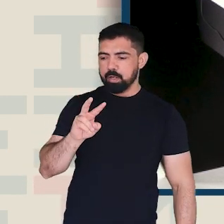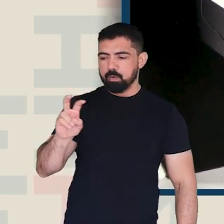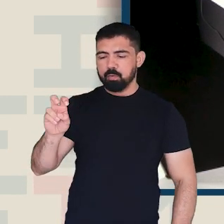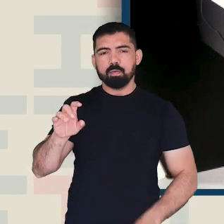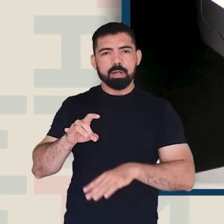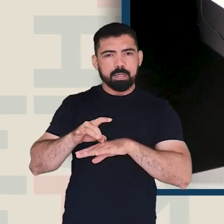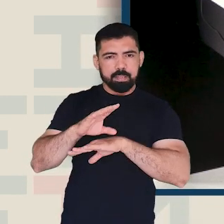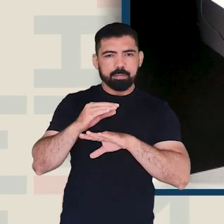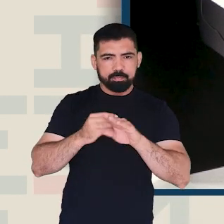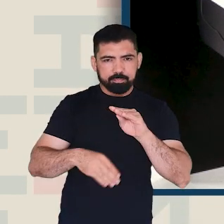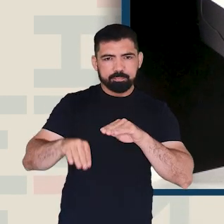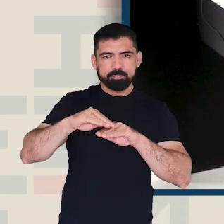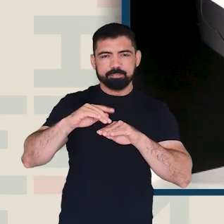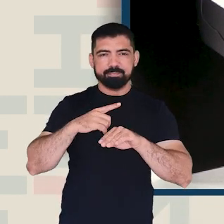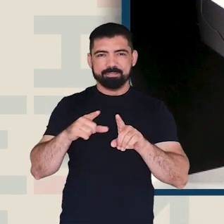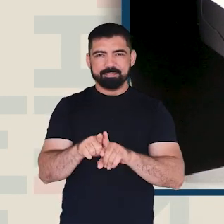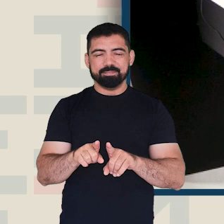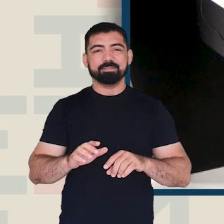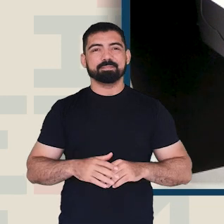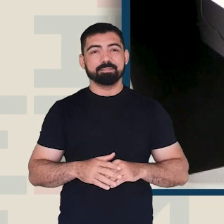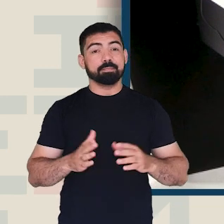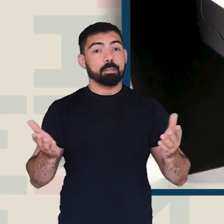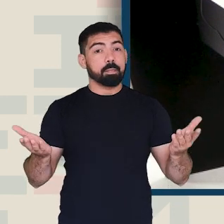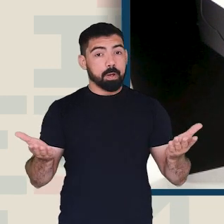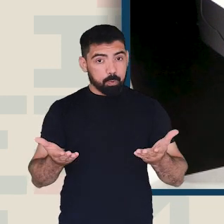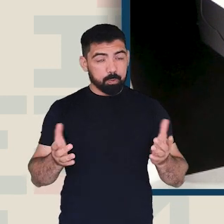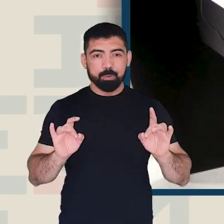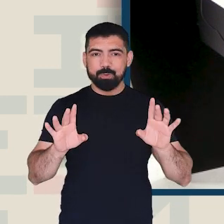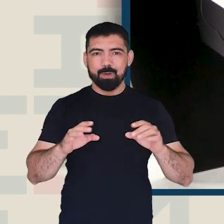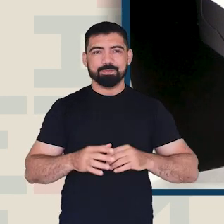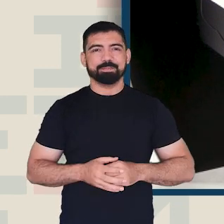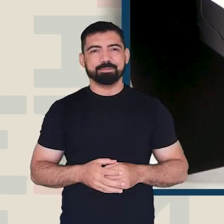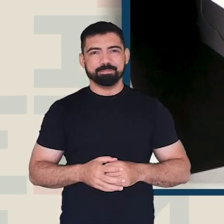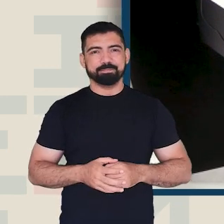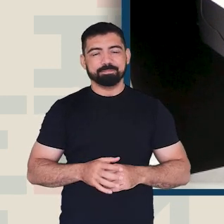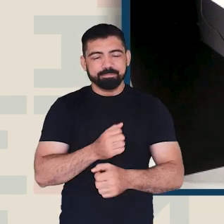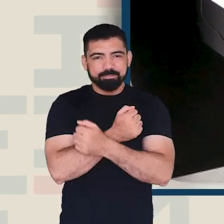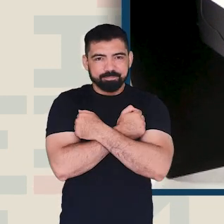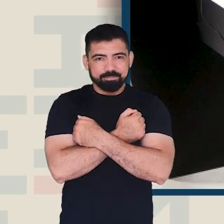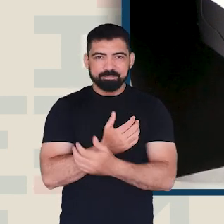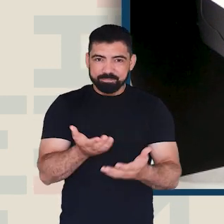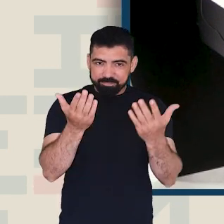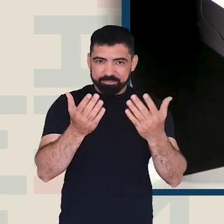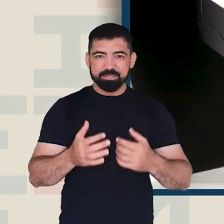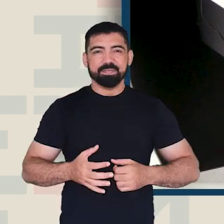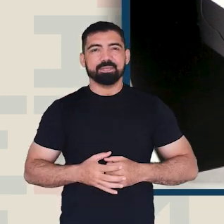com uma dicasinha a mais. Mas por enquanto é só. Aquele abraço.